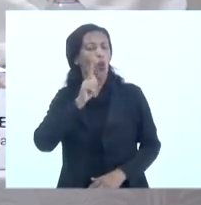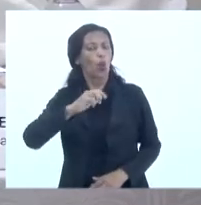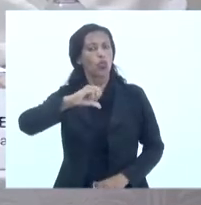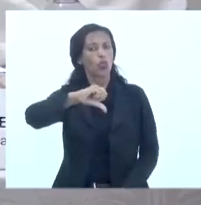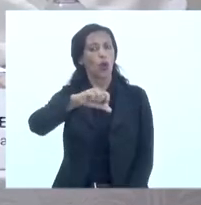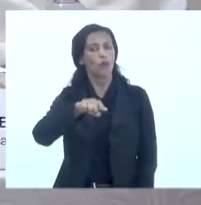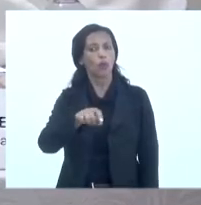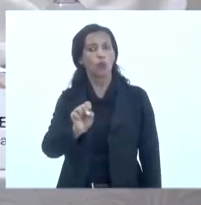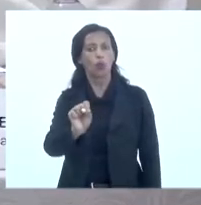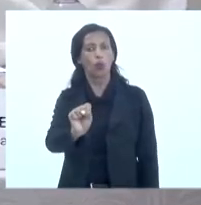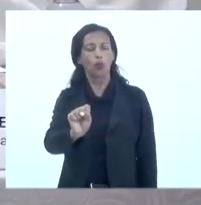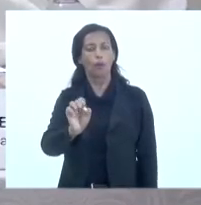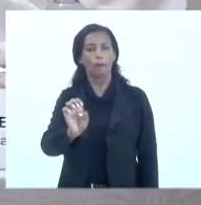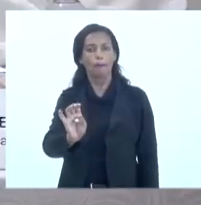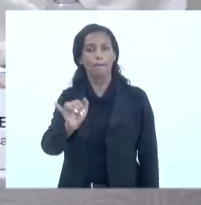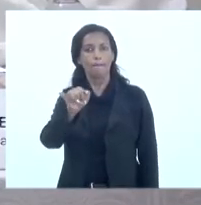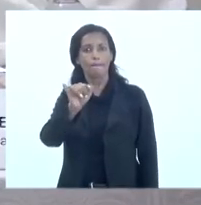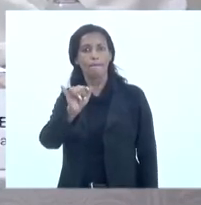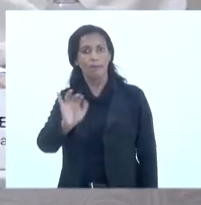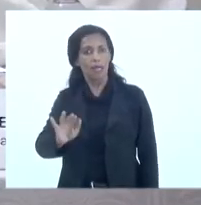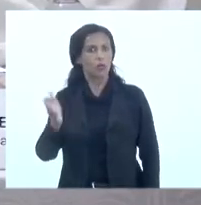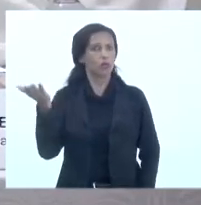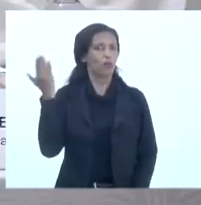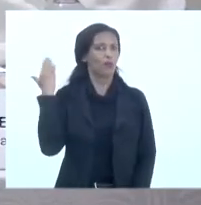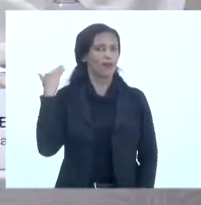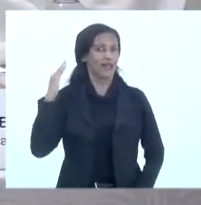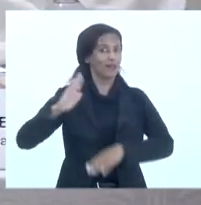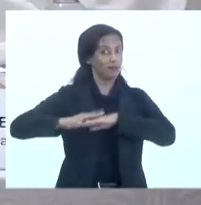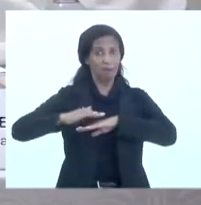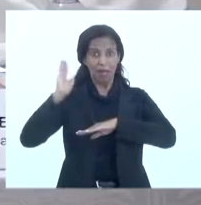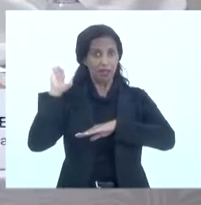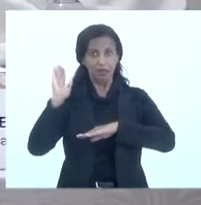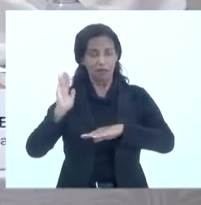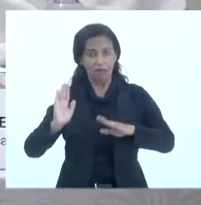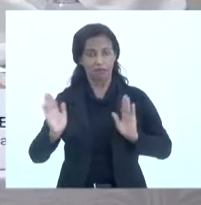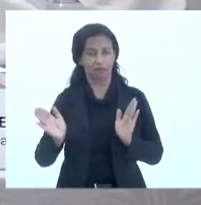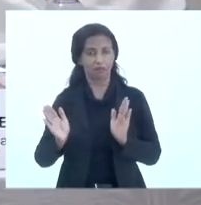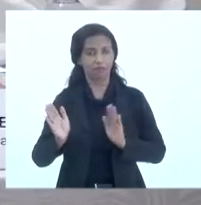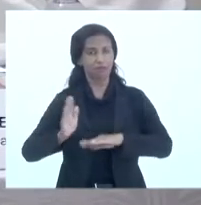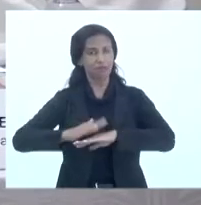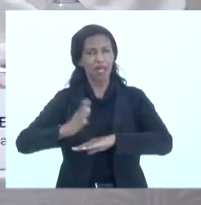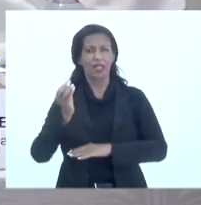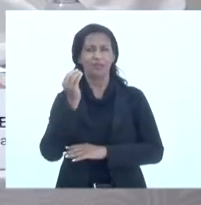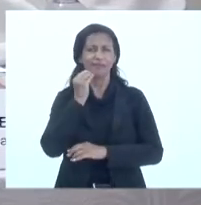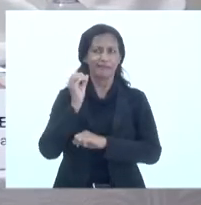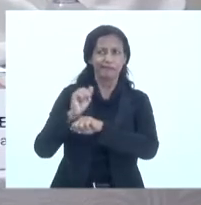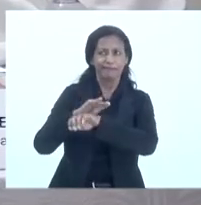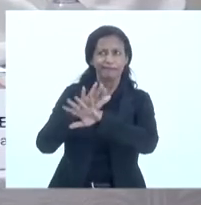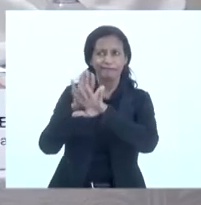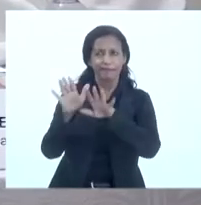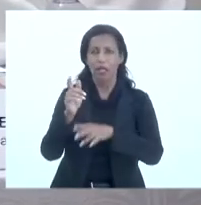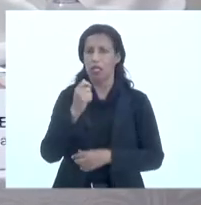9,8 bilhões de reais do passado, mas mais que isso, com mais transparência,